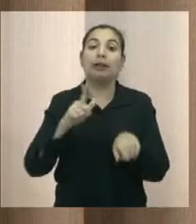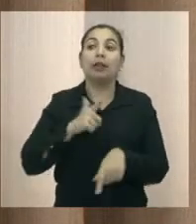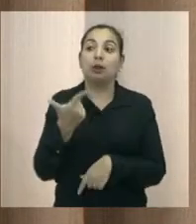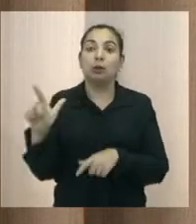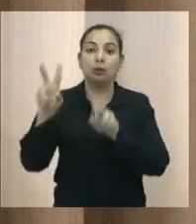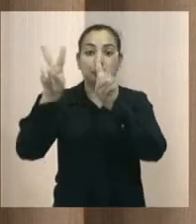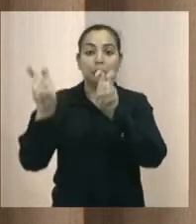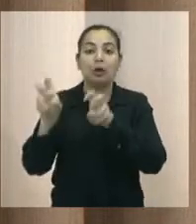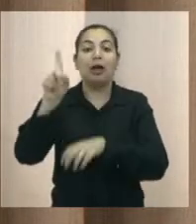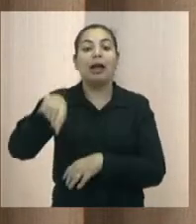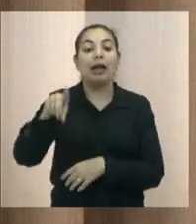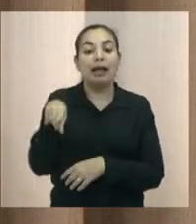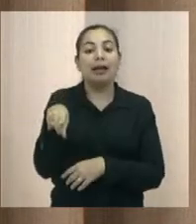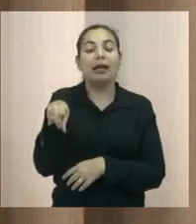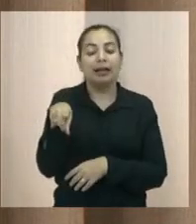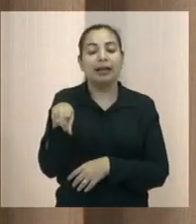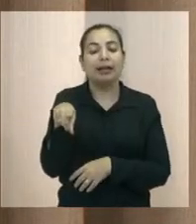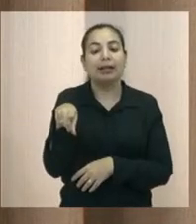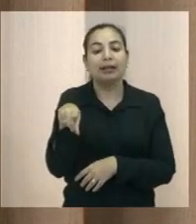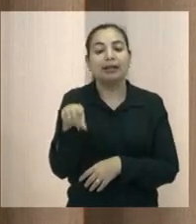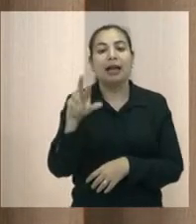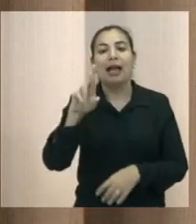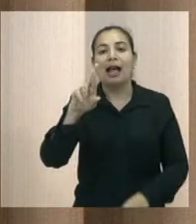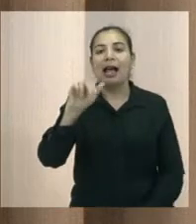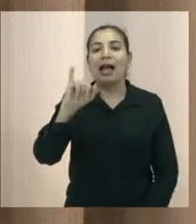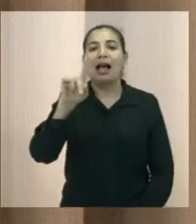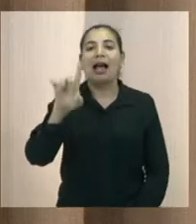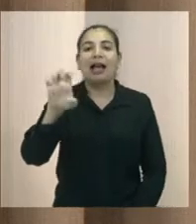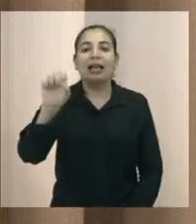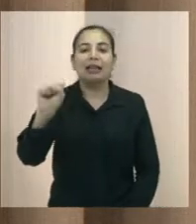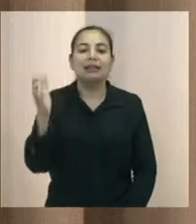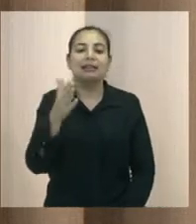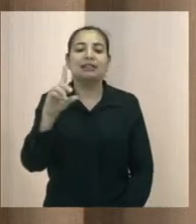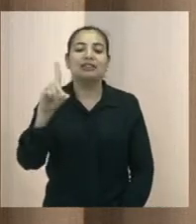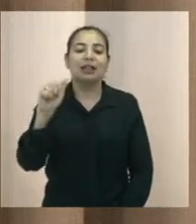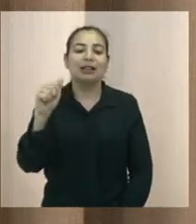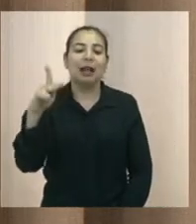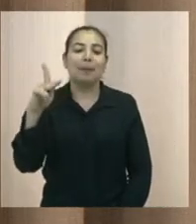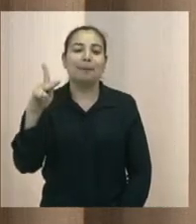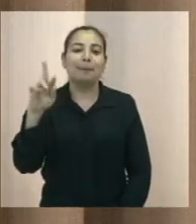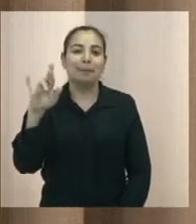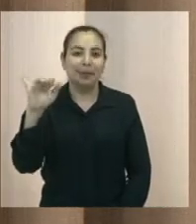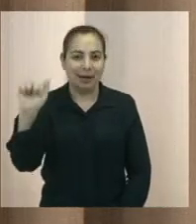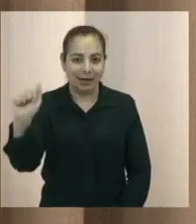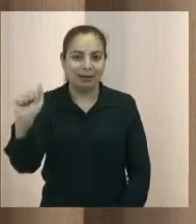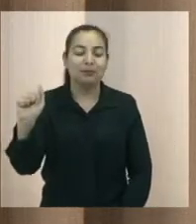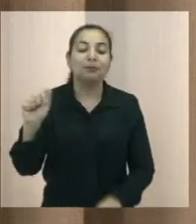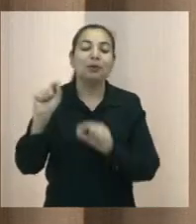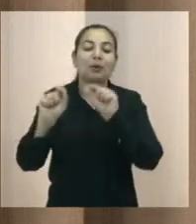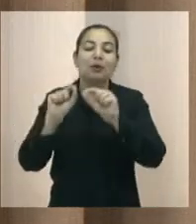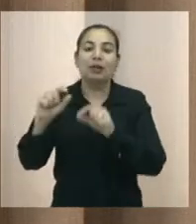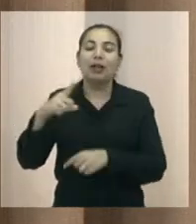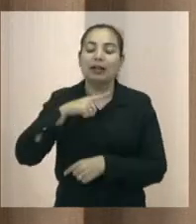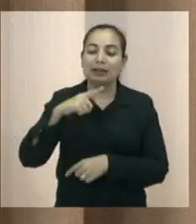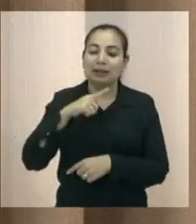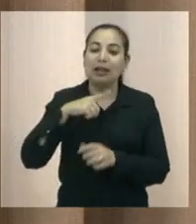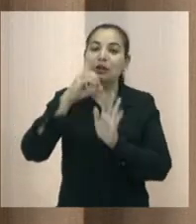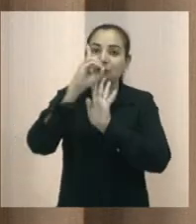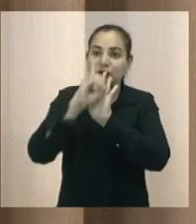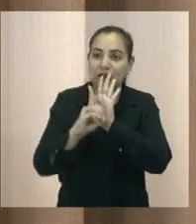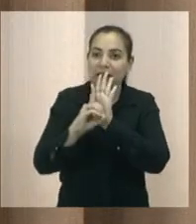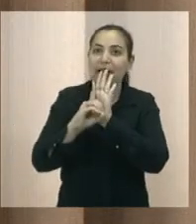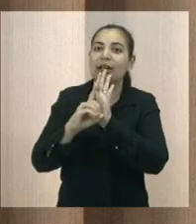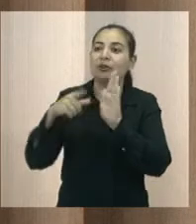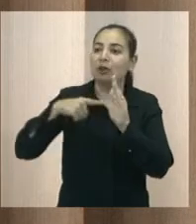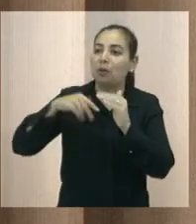é a situação da comunidade Raízes da Praia, que já até ganhou na Justiça o direito à urbanização daquele